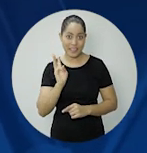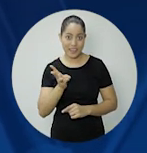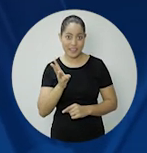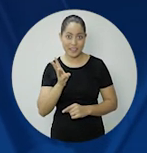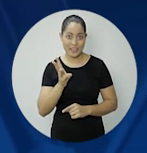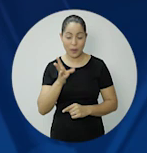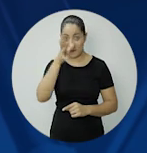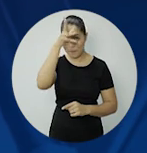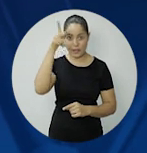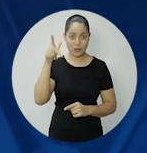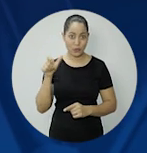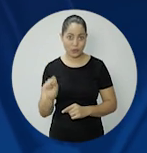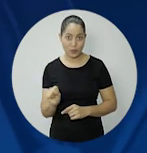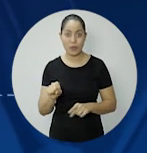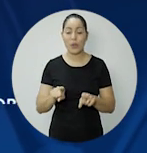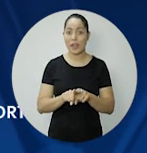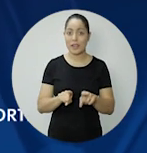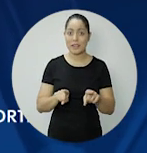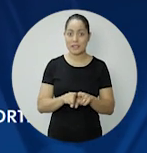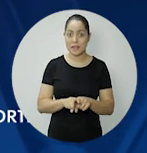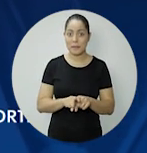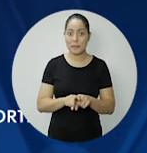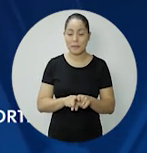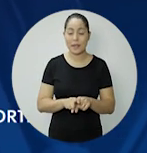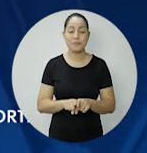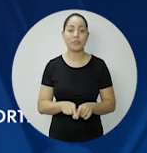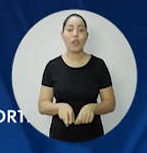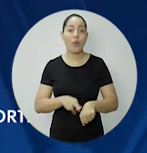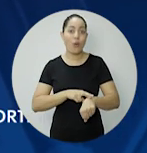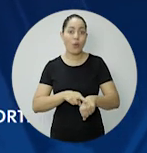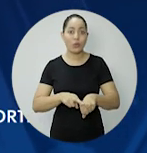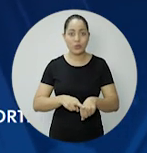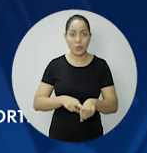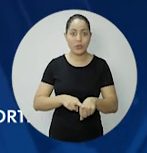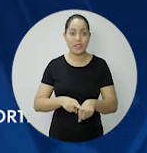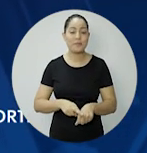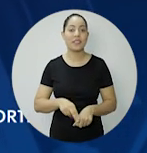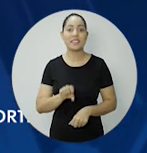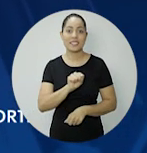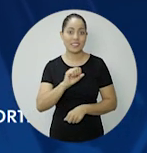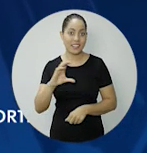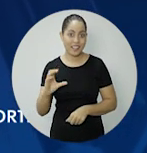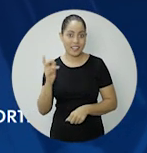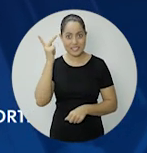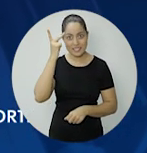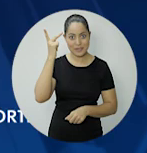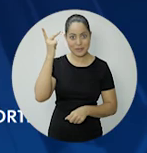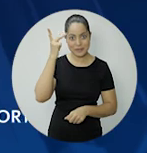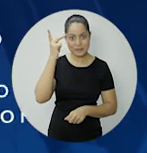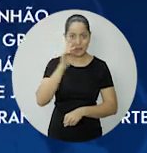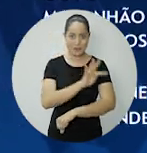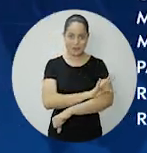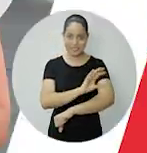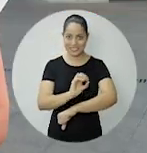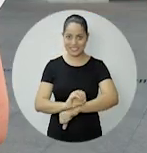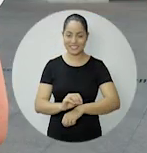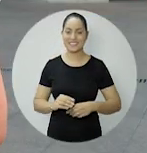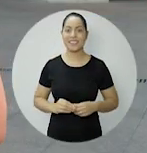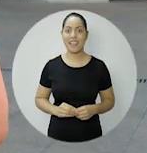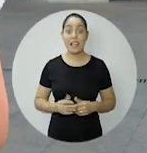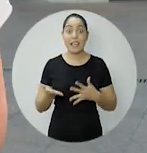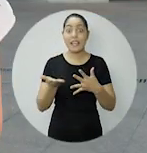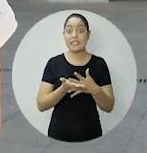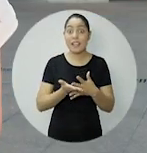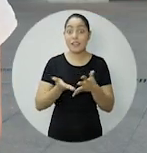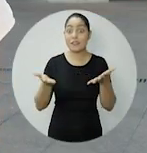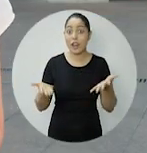Mato Grosso, Paraná, Rio de Janeiro, Rio Grande do Norte, Rondônia, Santa Catarina, São Paulo e Tocantins. Chegou a